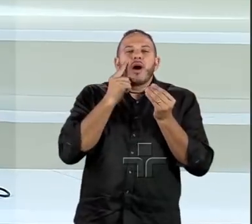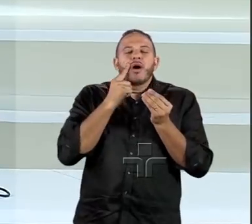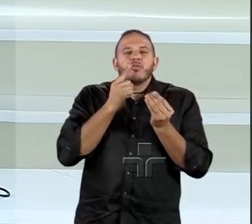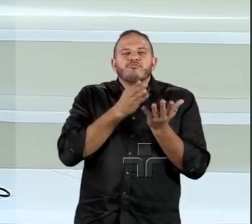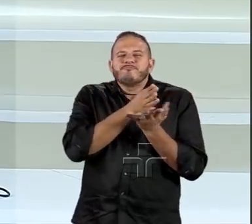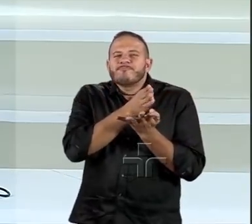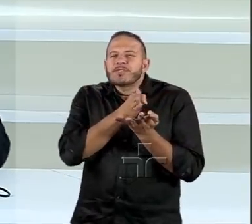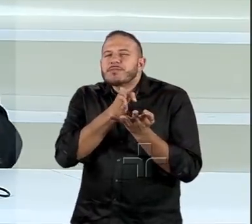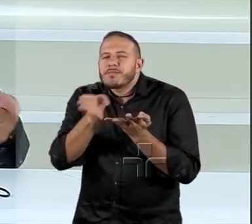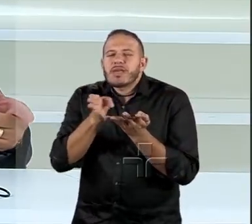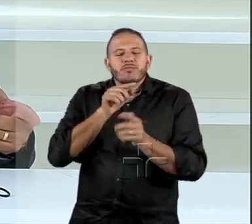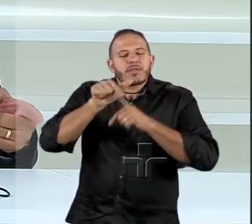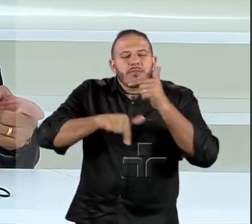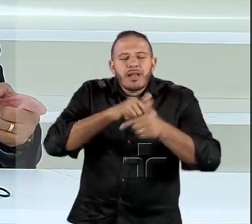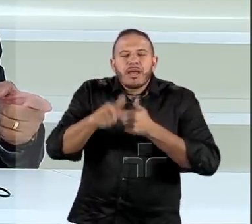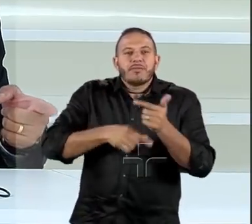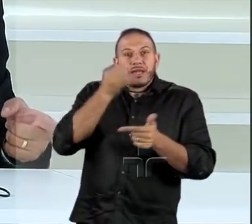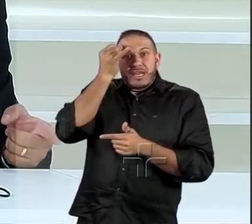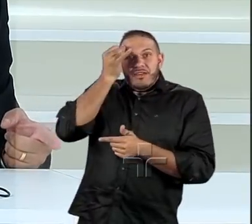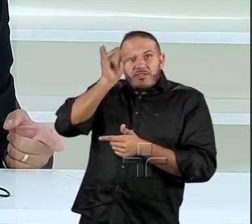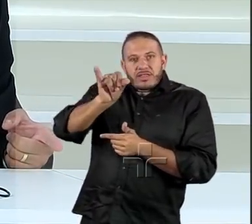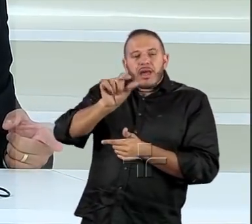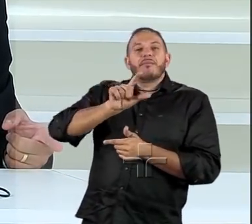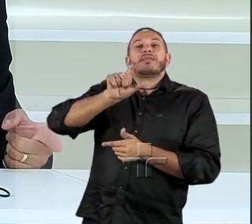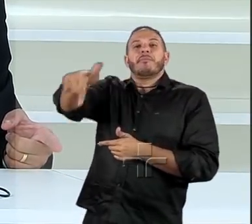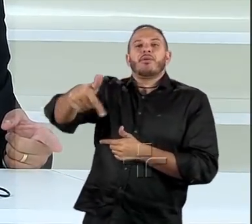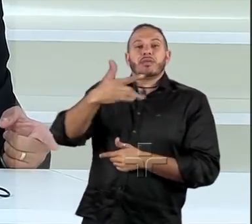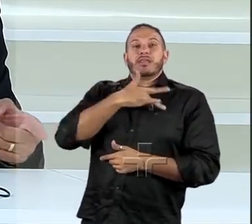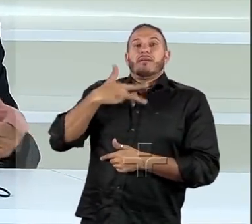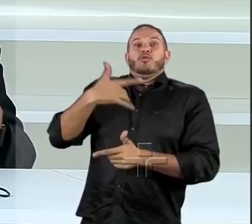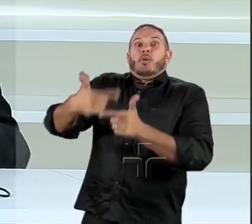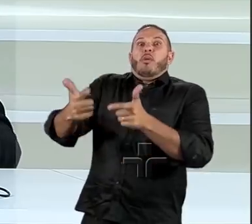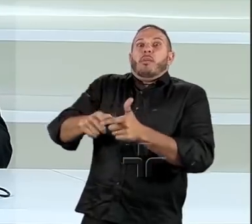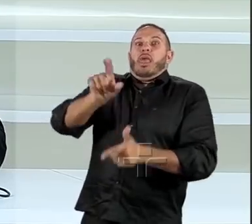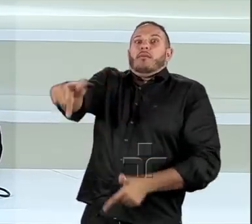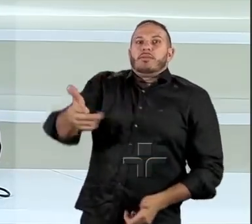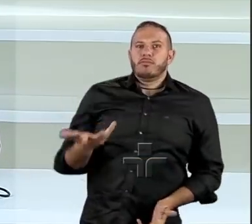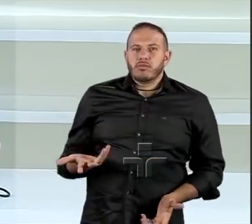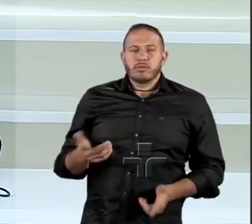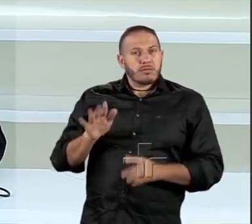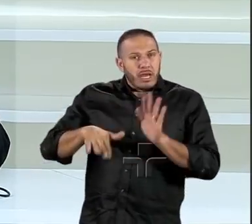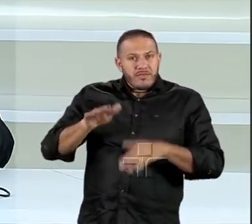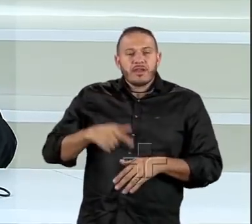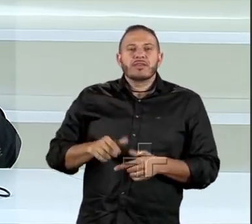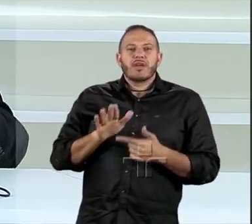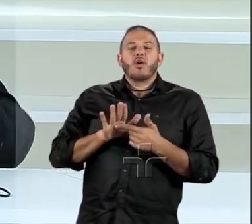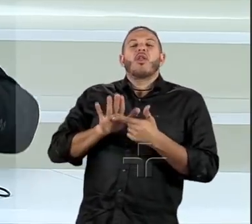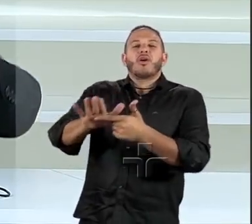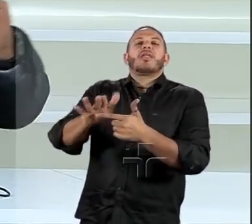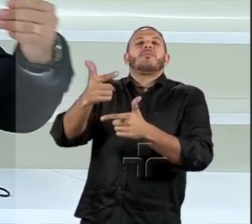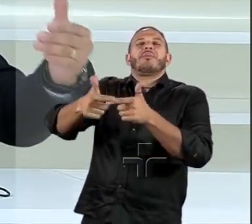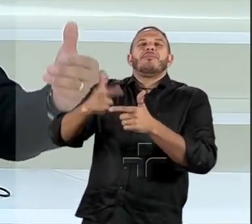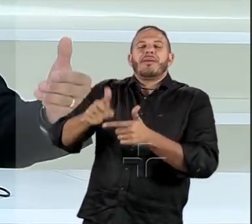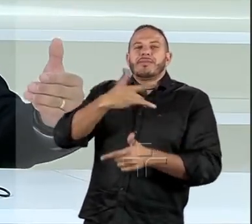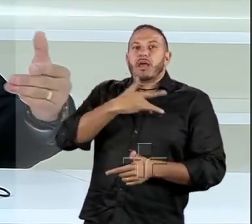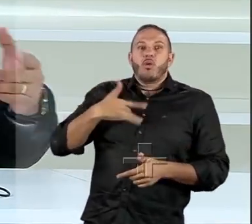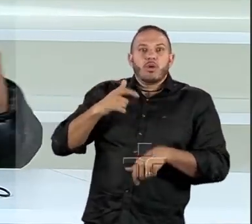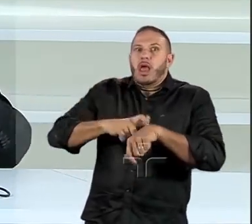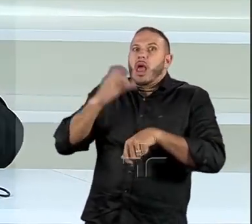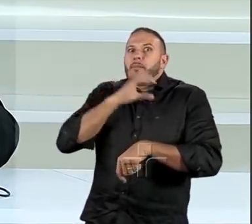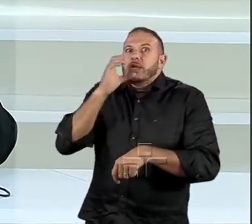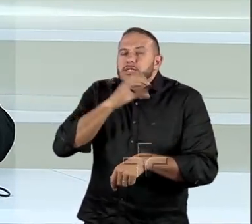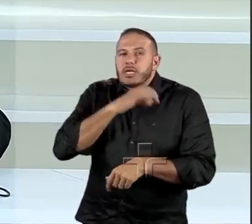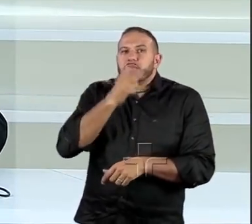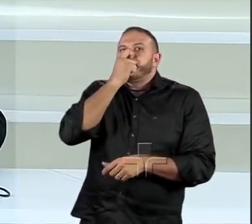vamos trabalhar para que a saúde não seja a vilã da história. Porque muitas vezes é colocado para a saúde a emergência